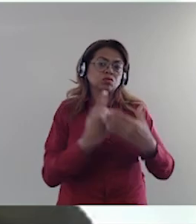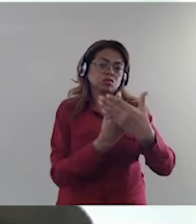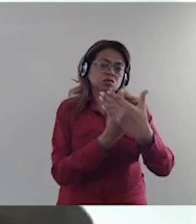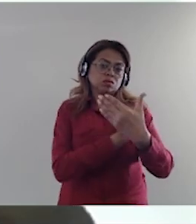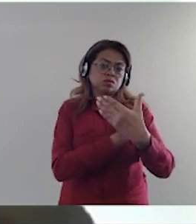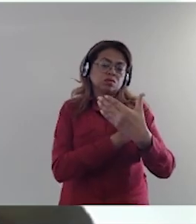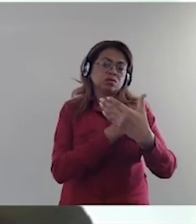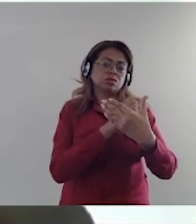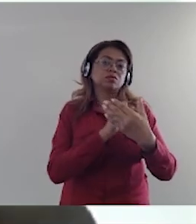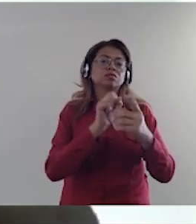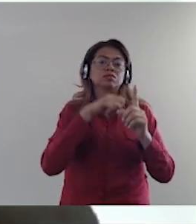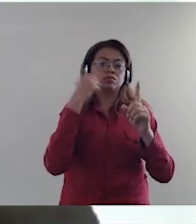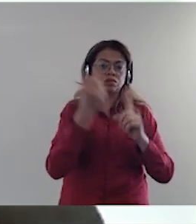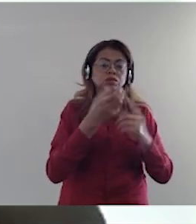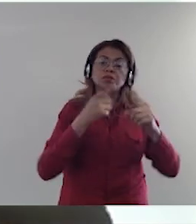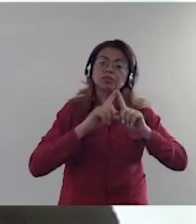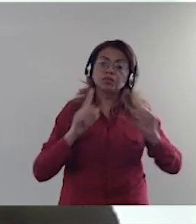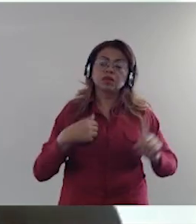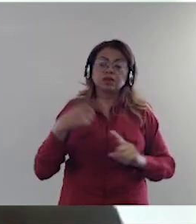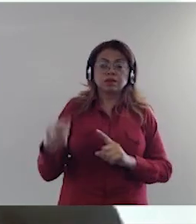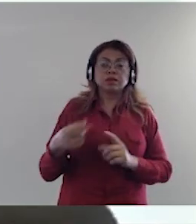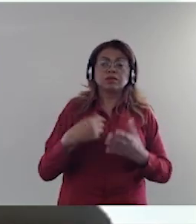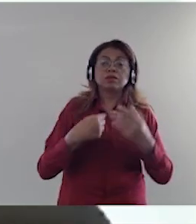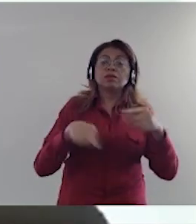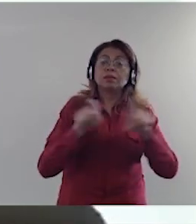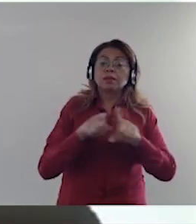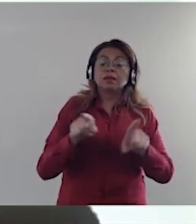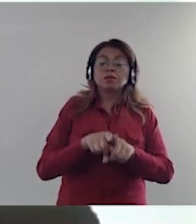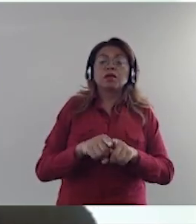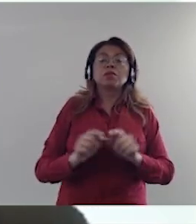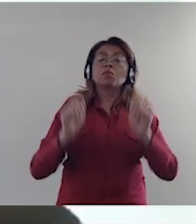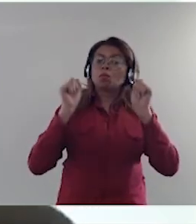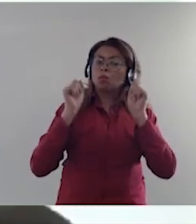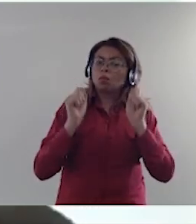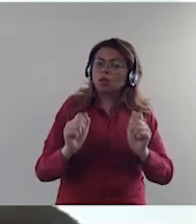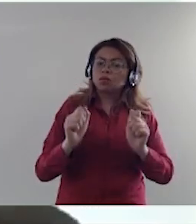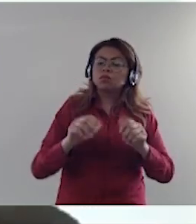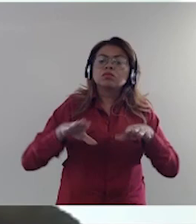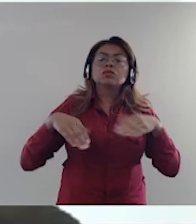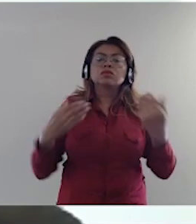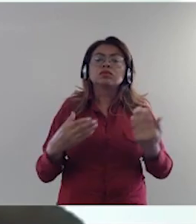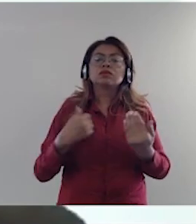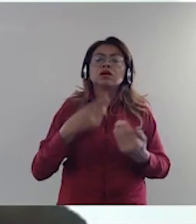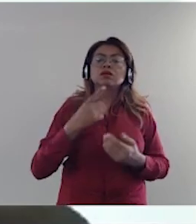social, e essa medida que decorre até de um dever de lealdade.